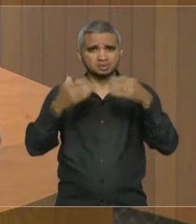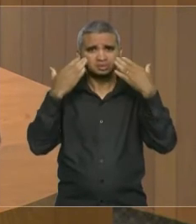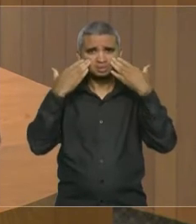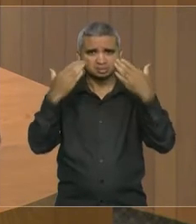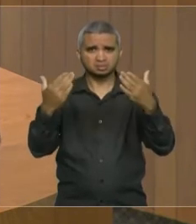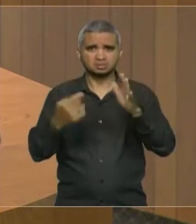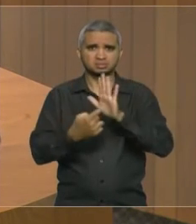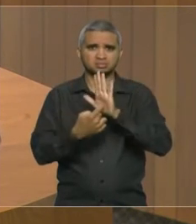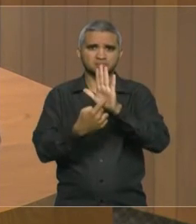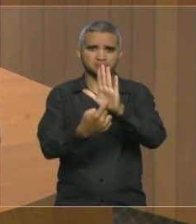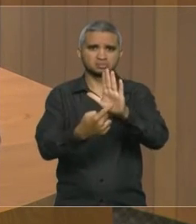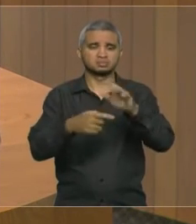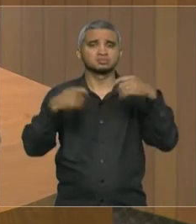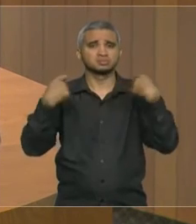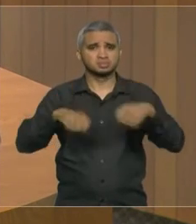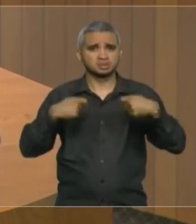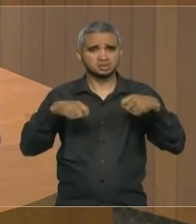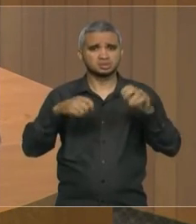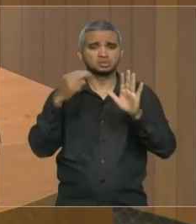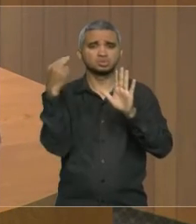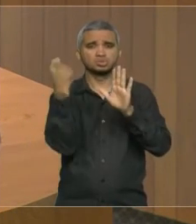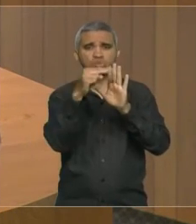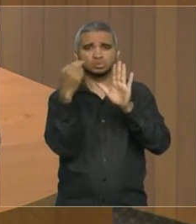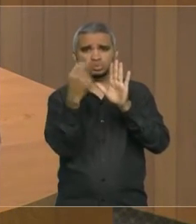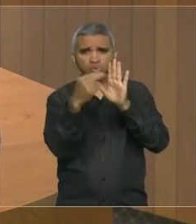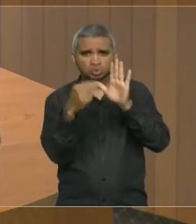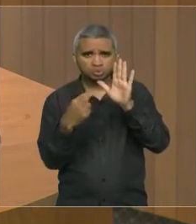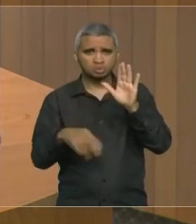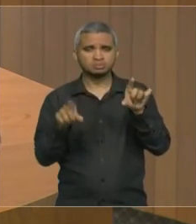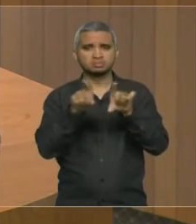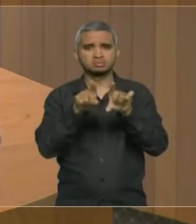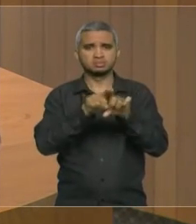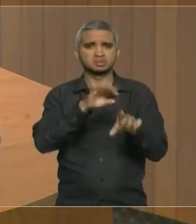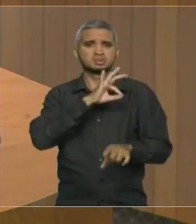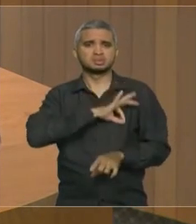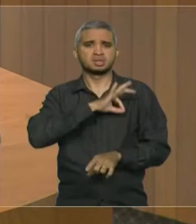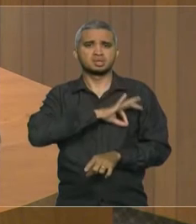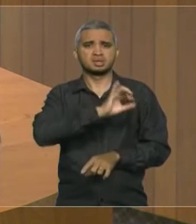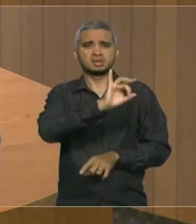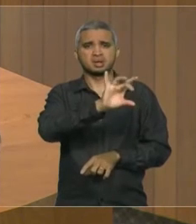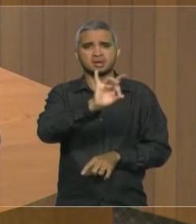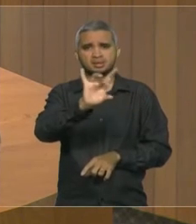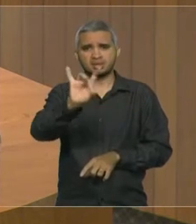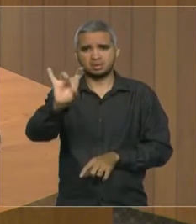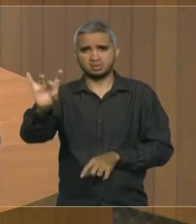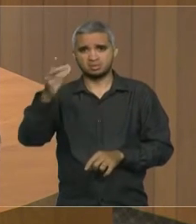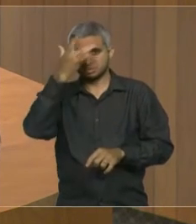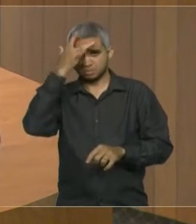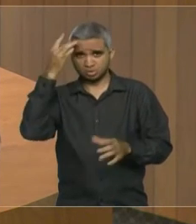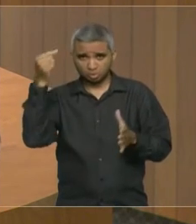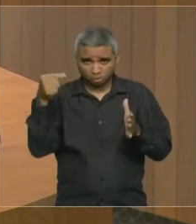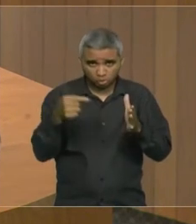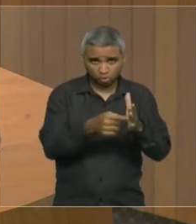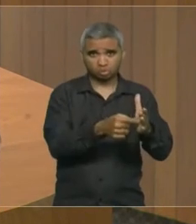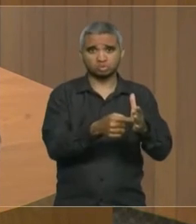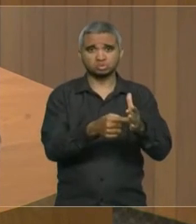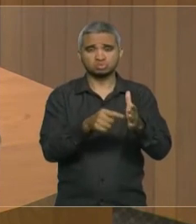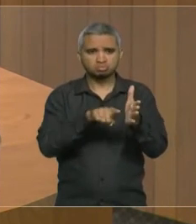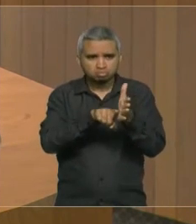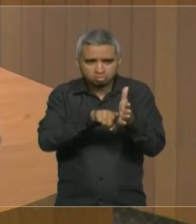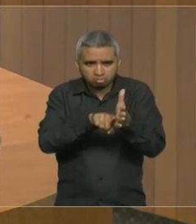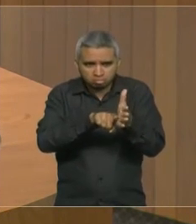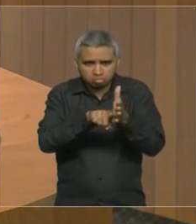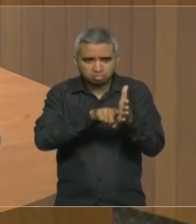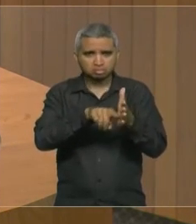seus respectivos salários. Porque a denúncia que estamos recebendo, estamos solicitando investigação do Ministério Público,